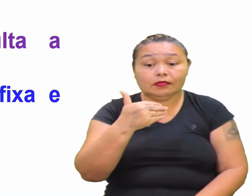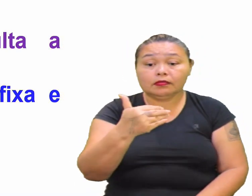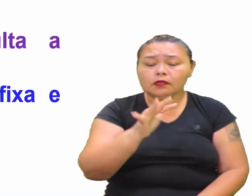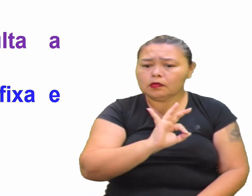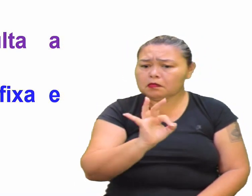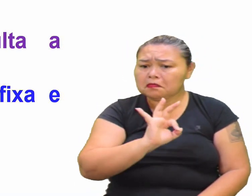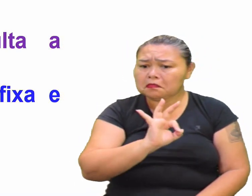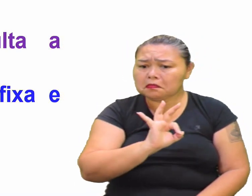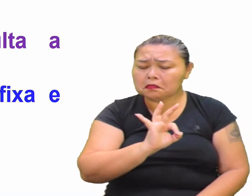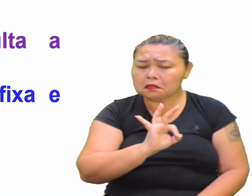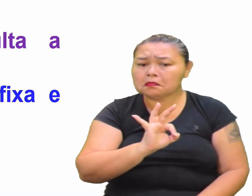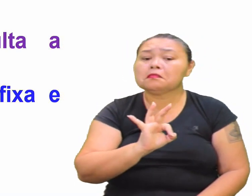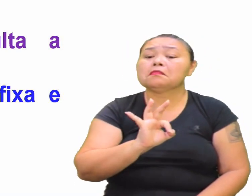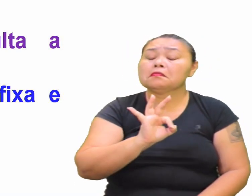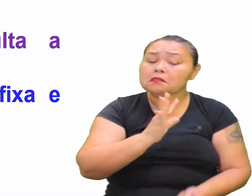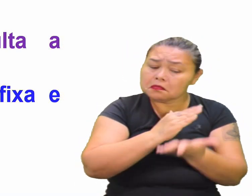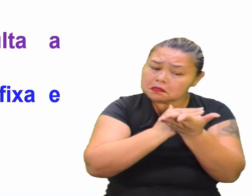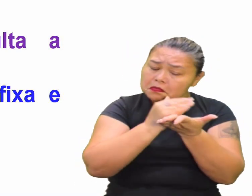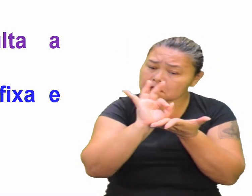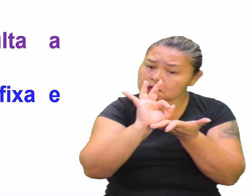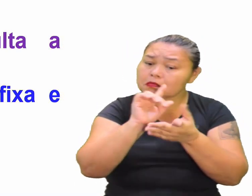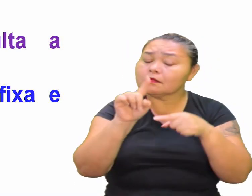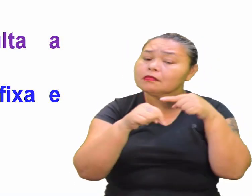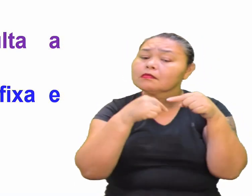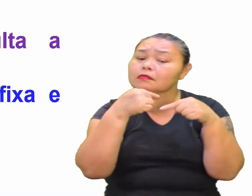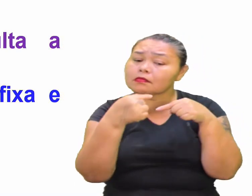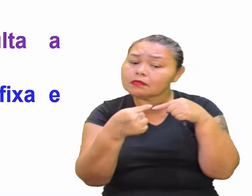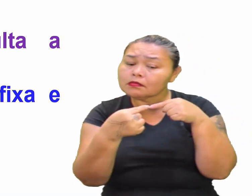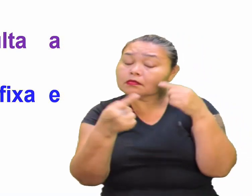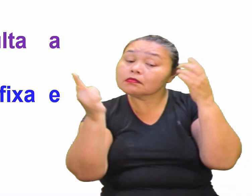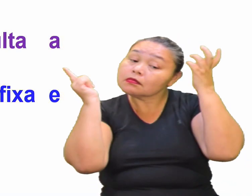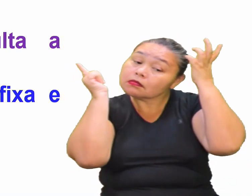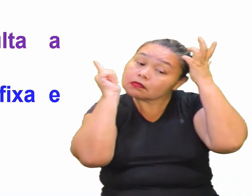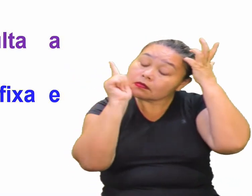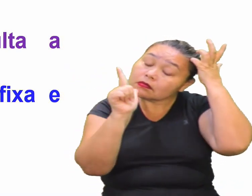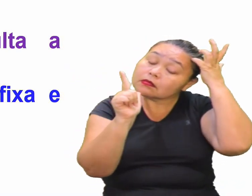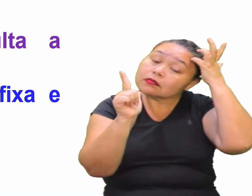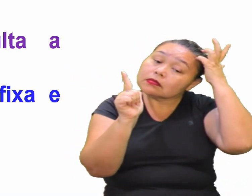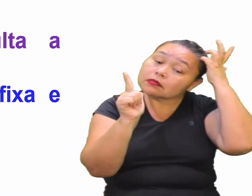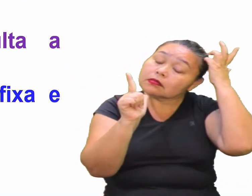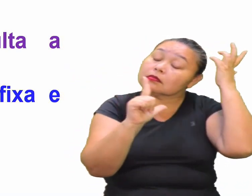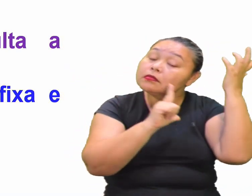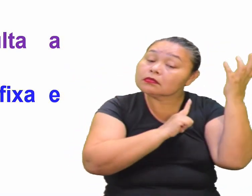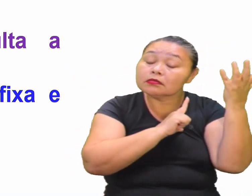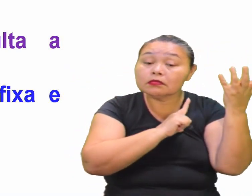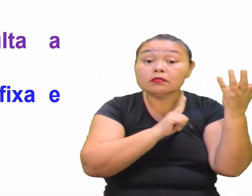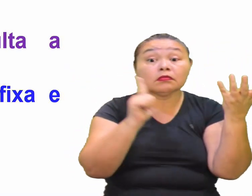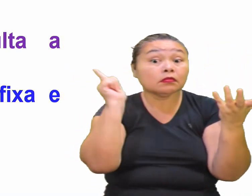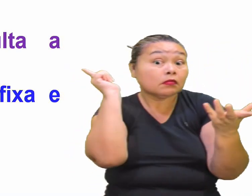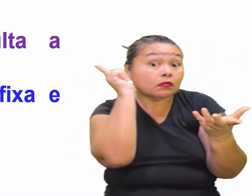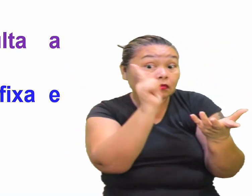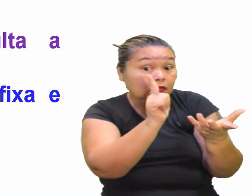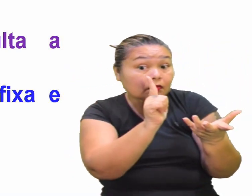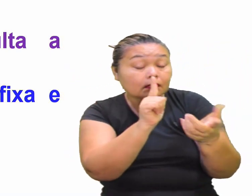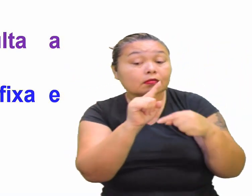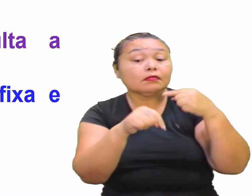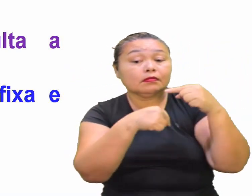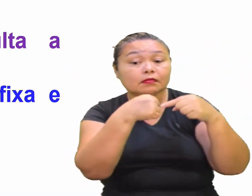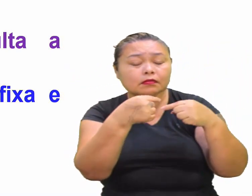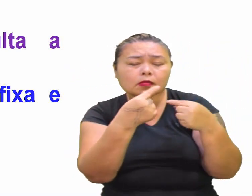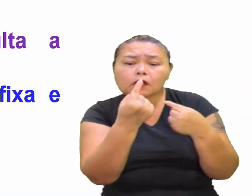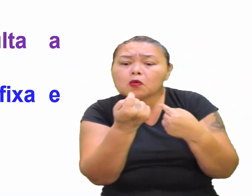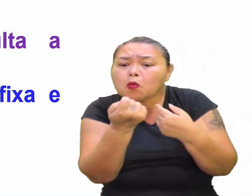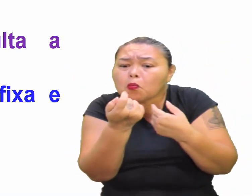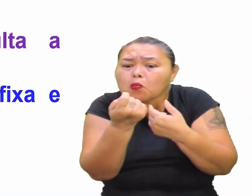nada disso. Aí somente se as espécies pioneiras conseguem fazer, tem esse êxito, né?